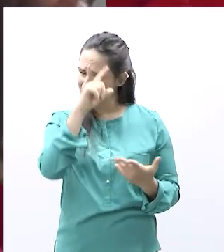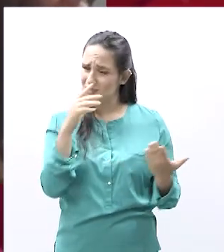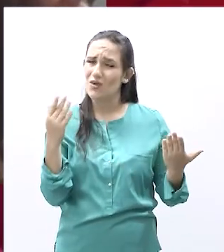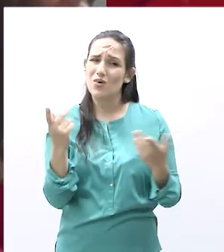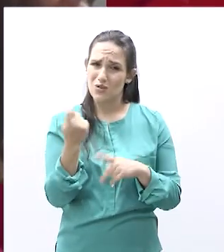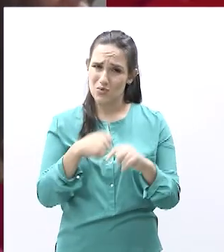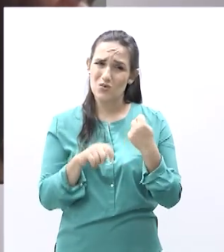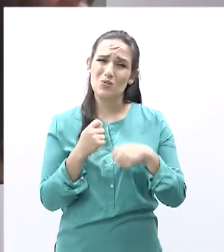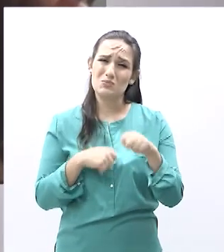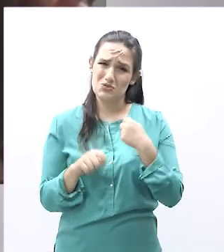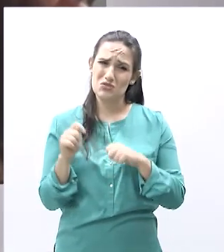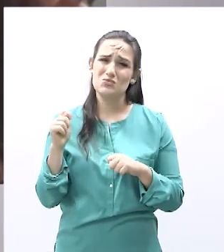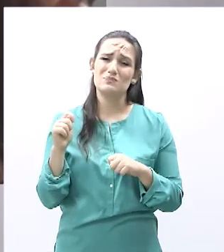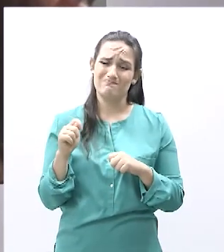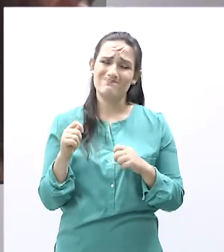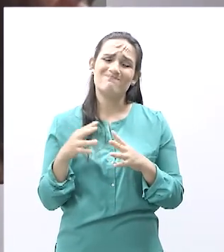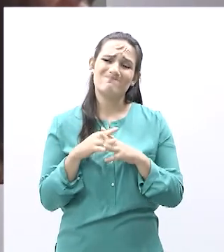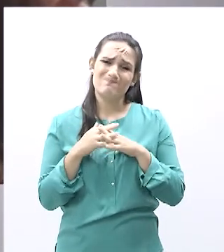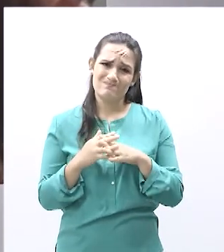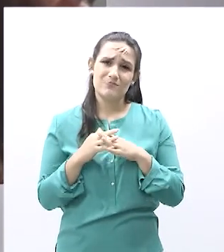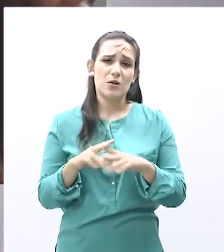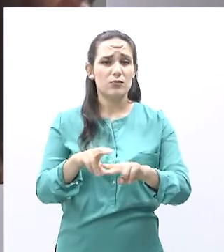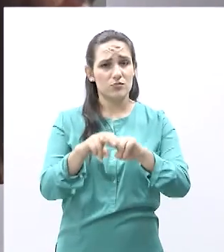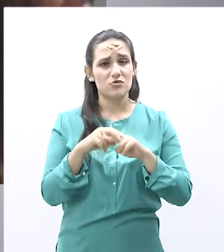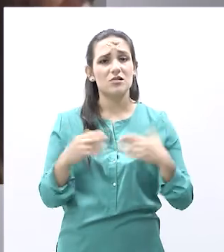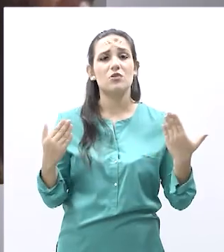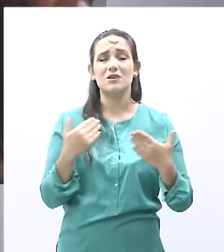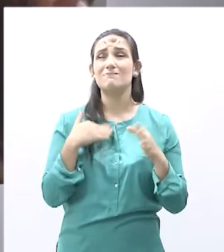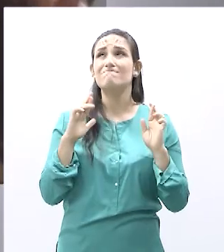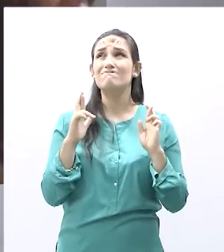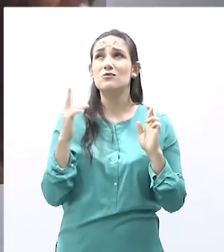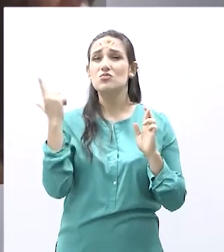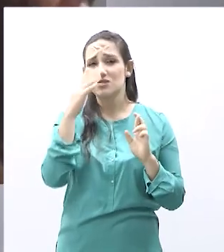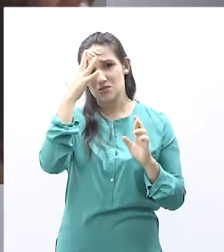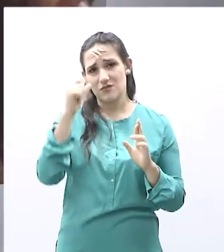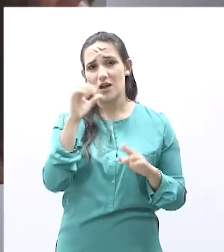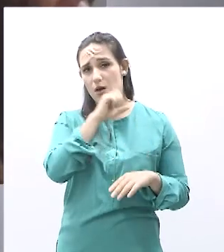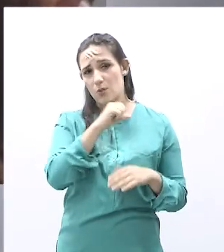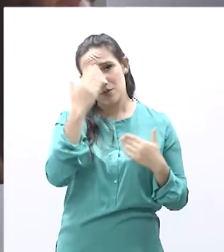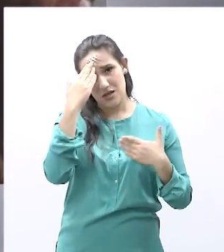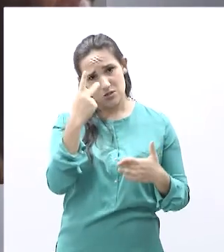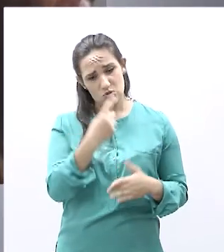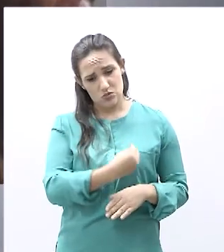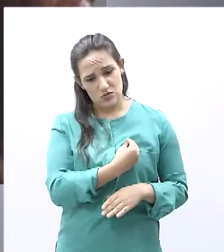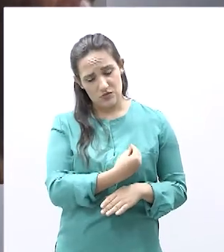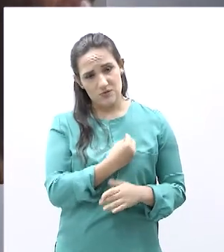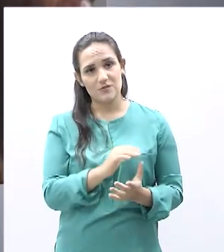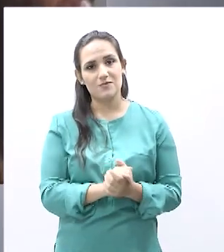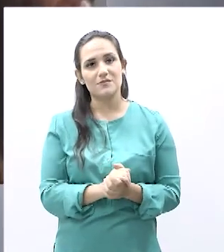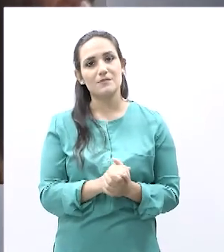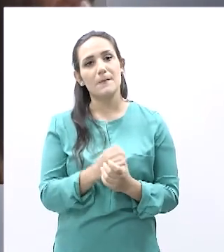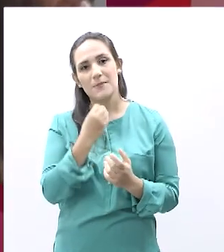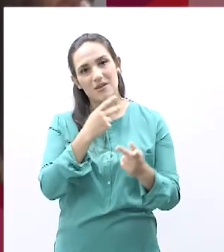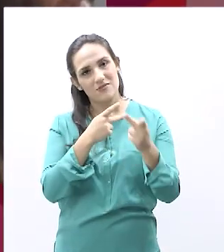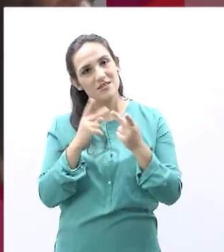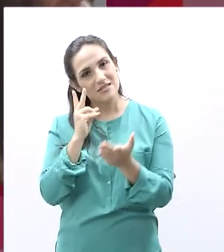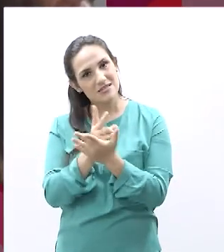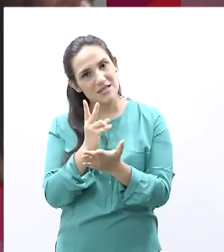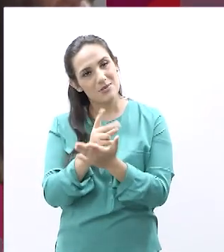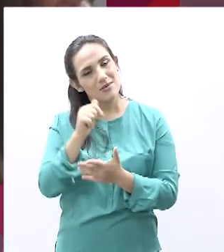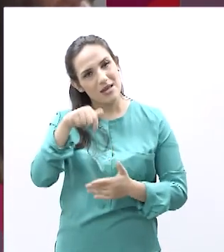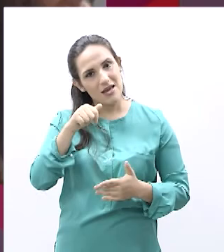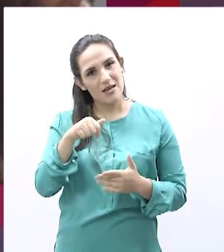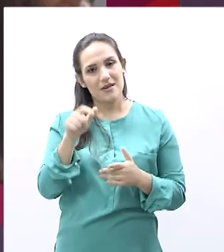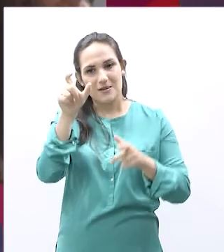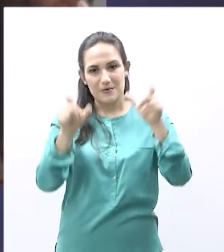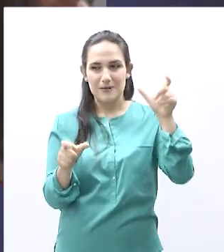passando por um momento assim conturbado e complicado e a gente espera que tudo isso se resolva logo. Obrigada pela sua participação com a gente. Seja sempre muito bem-vinda